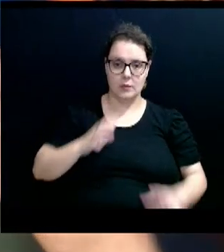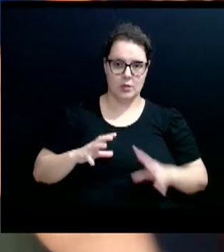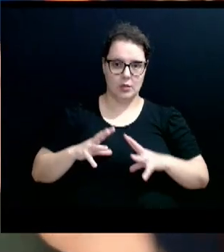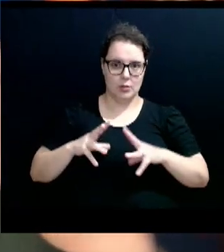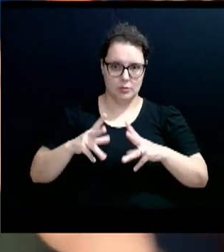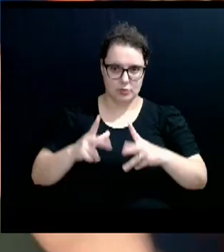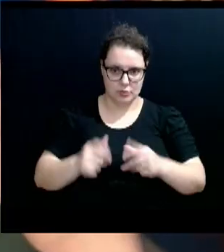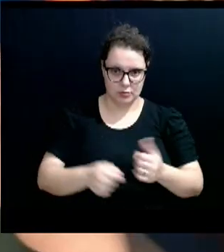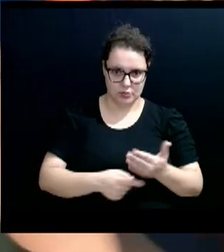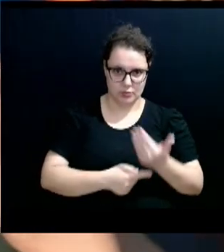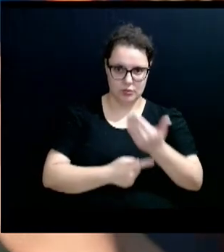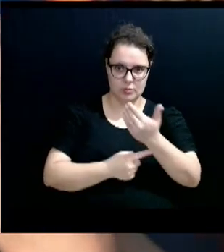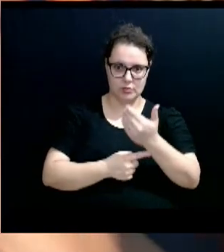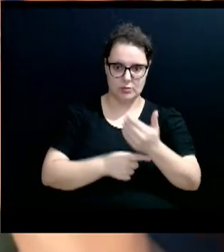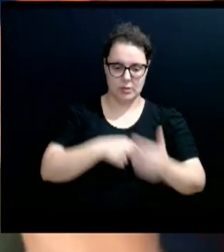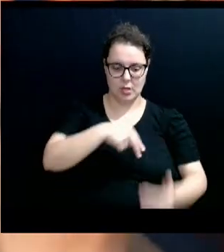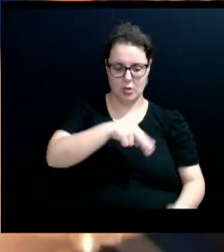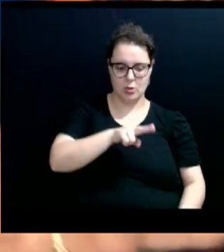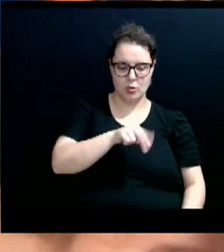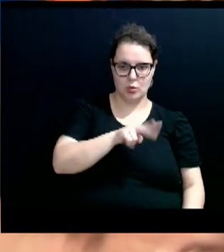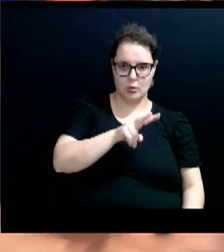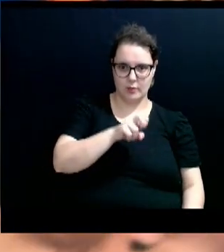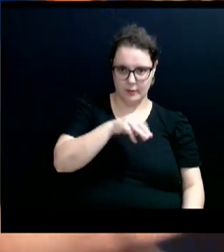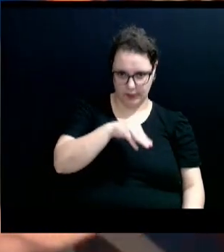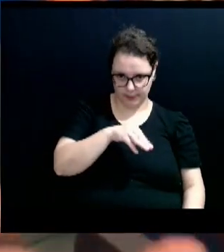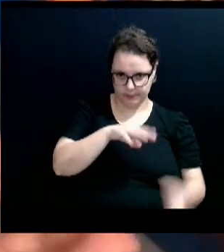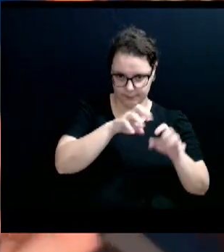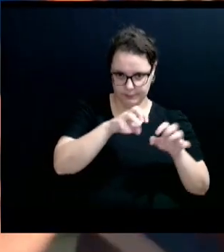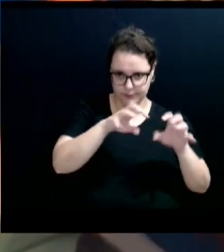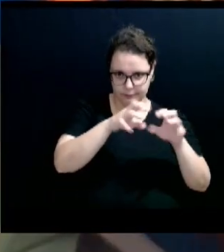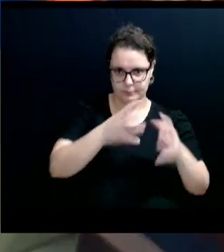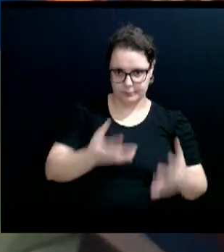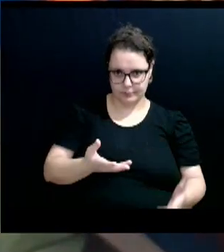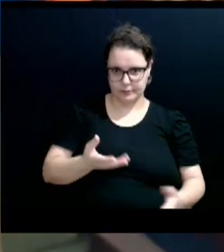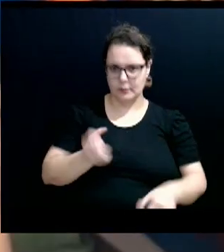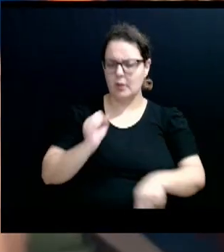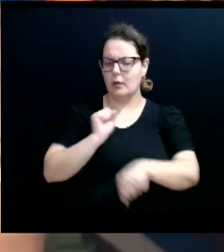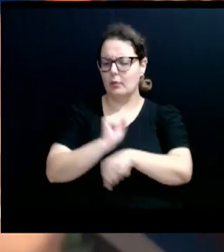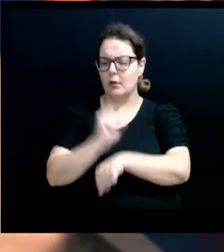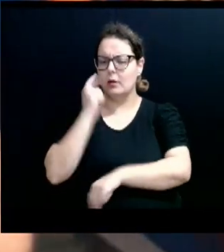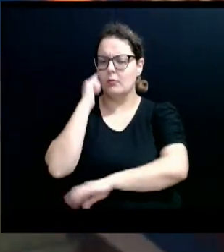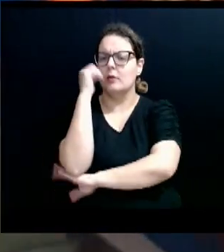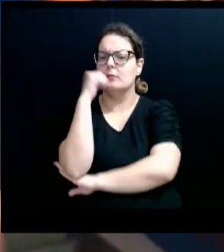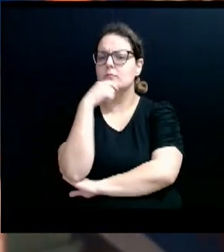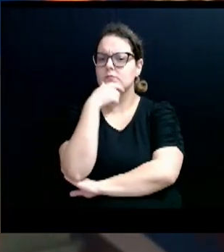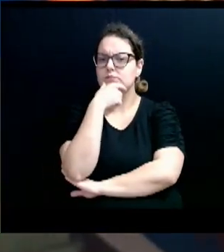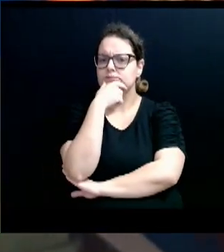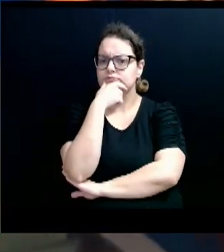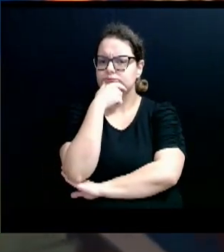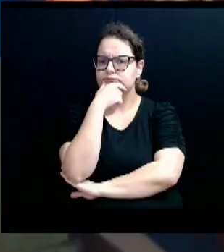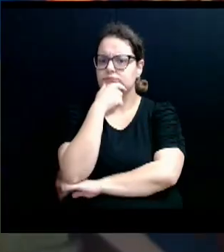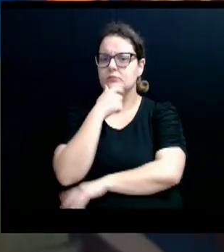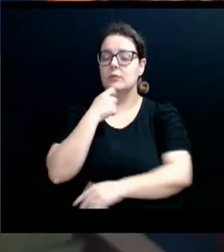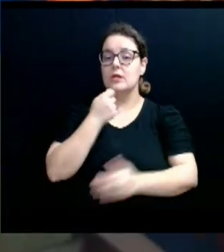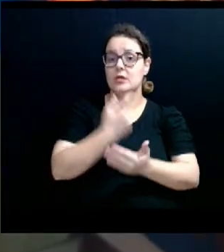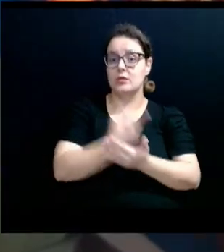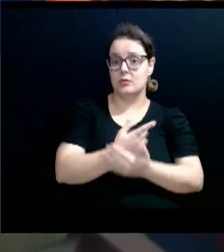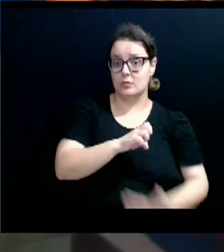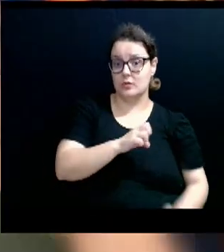da nuvem, porque você já parou para pensar? Tá, a gente compra hoje um espaço na